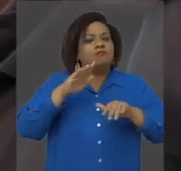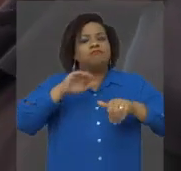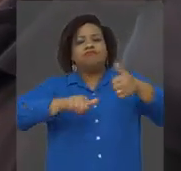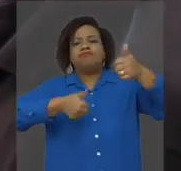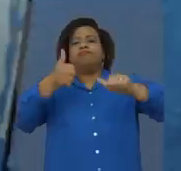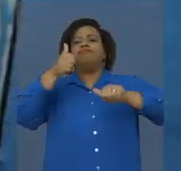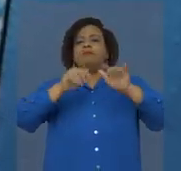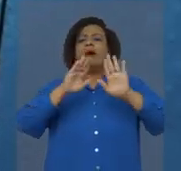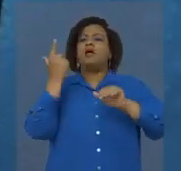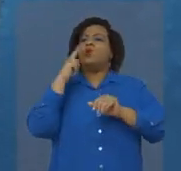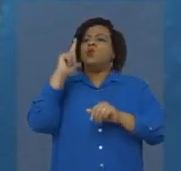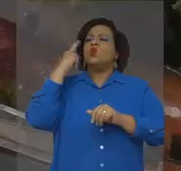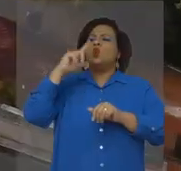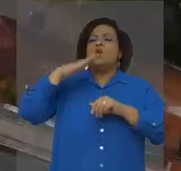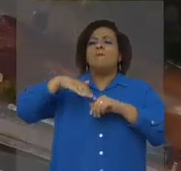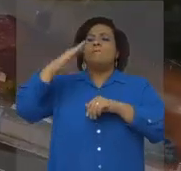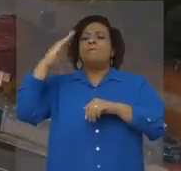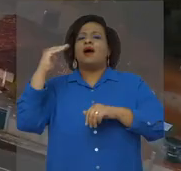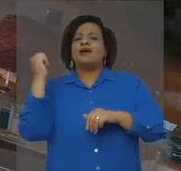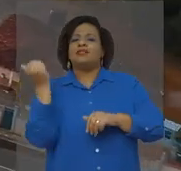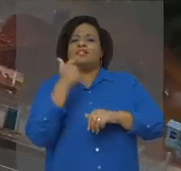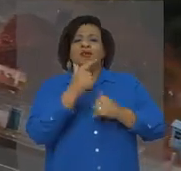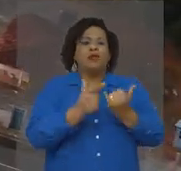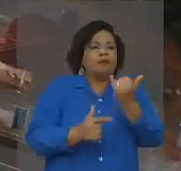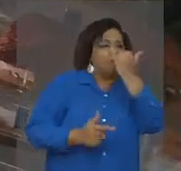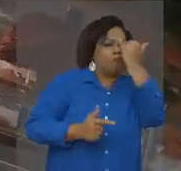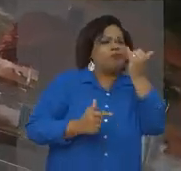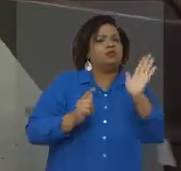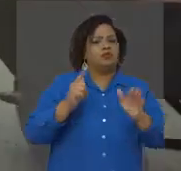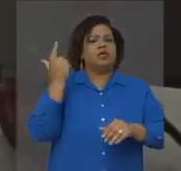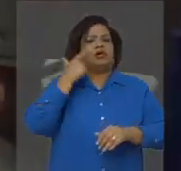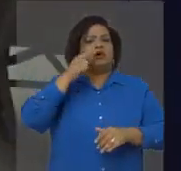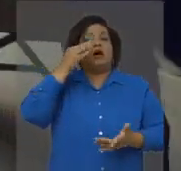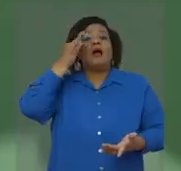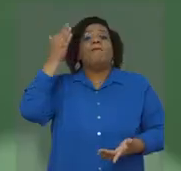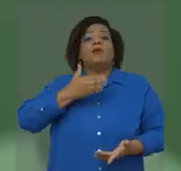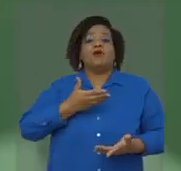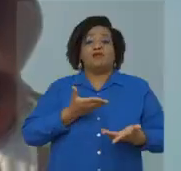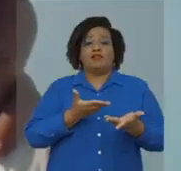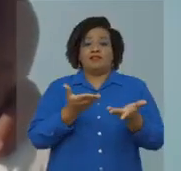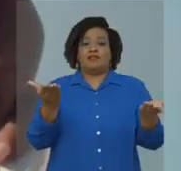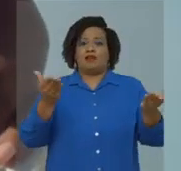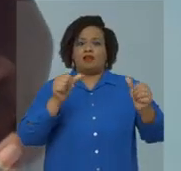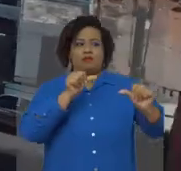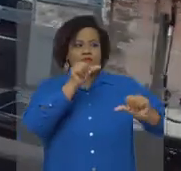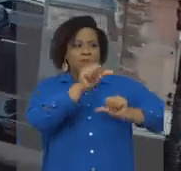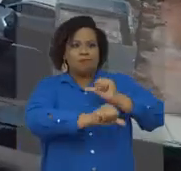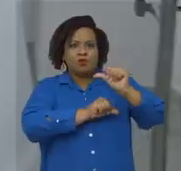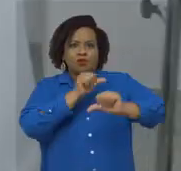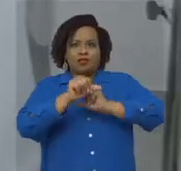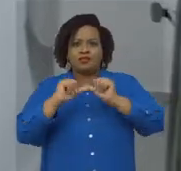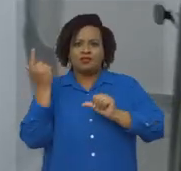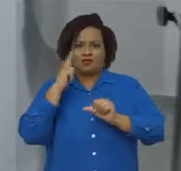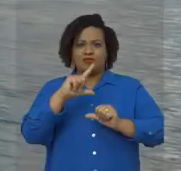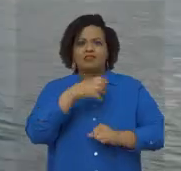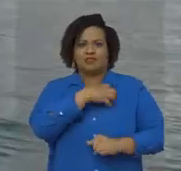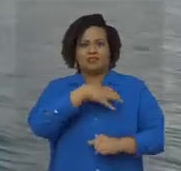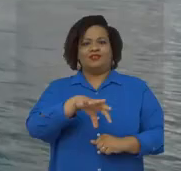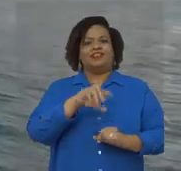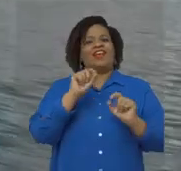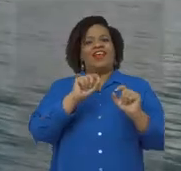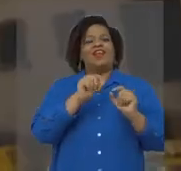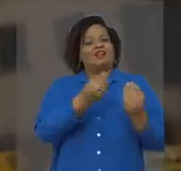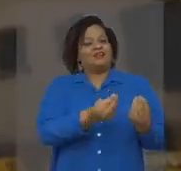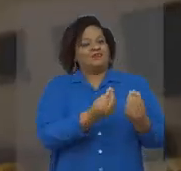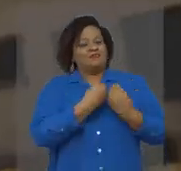não. Mas acho que acertamos muito, muito mais do que erramos e a prova está aí nas mudanças que nós fizemos em